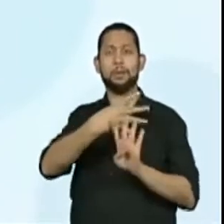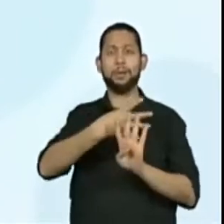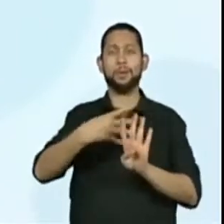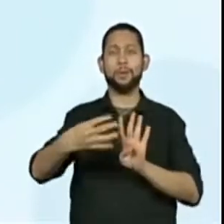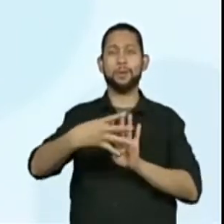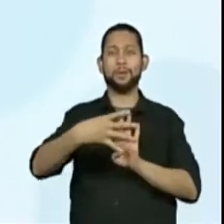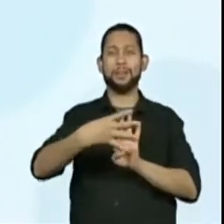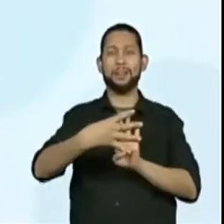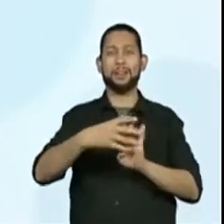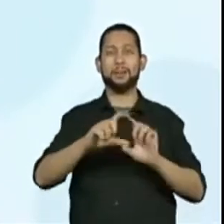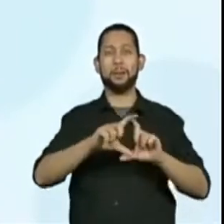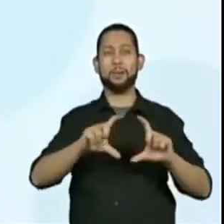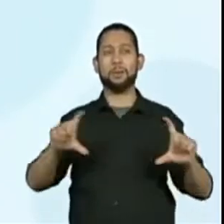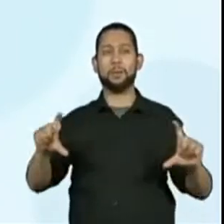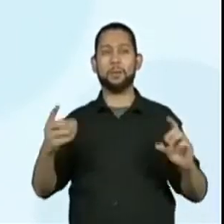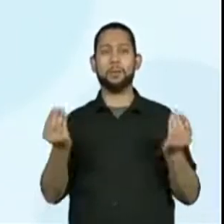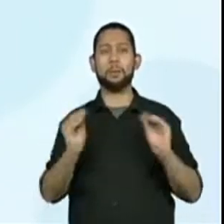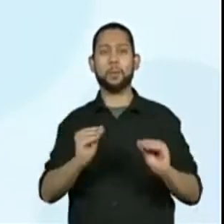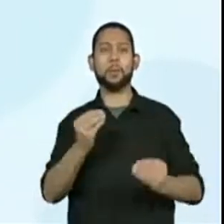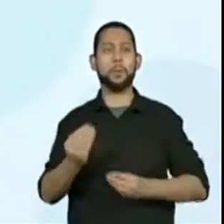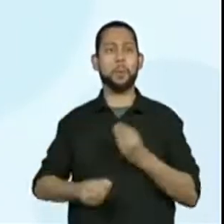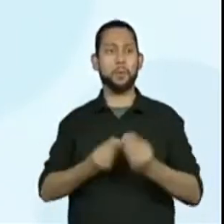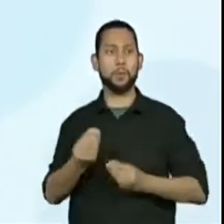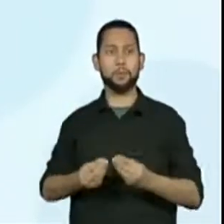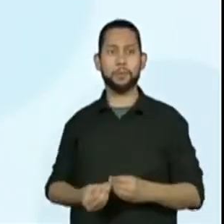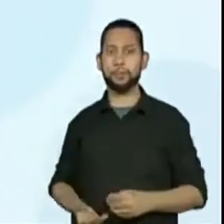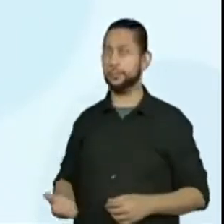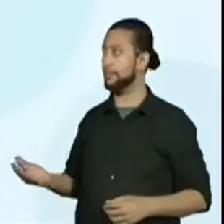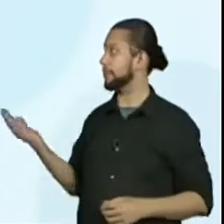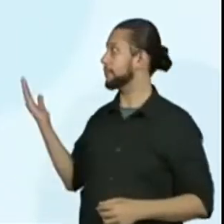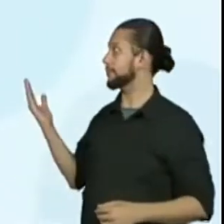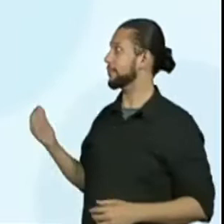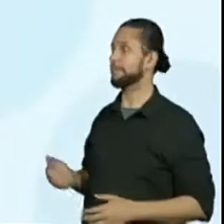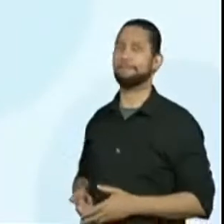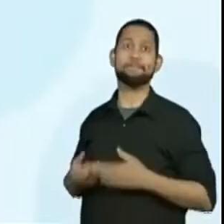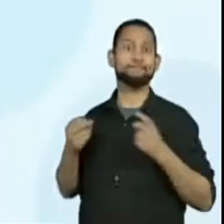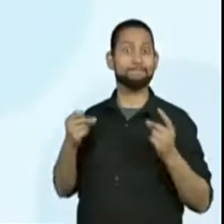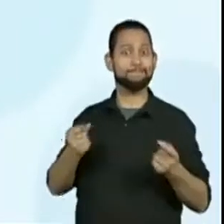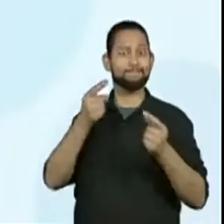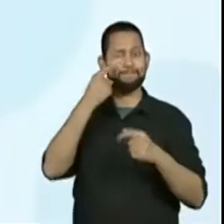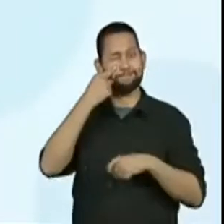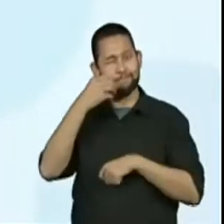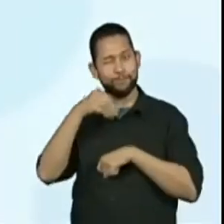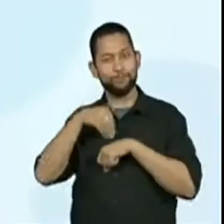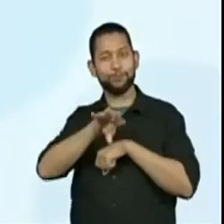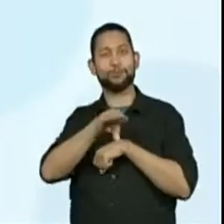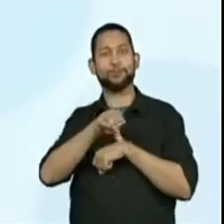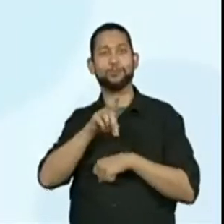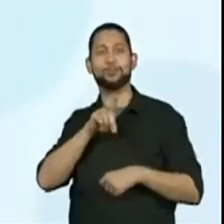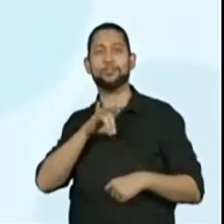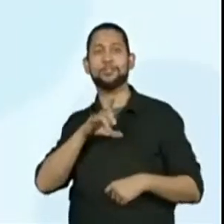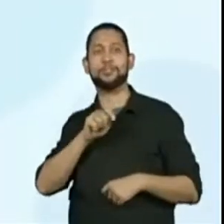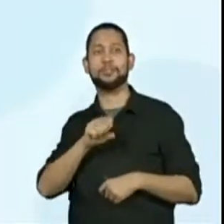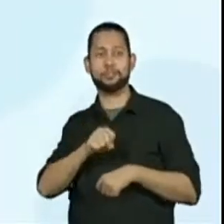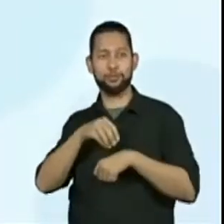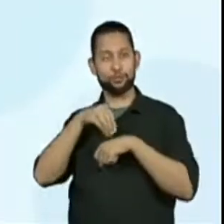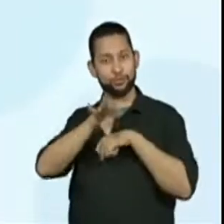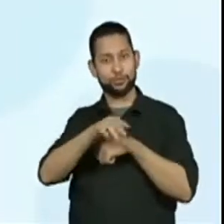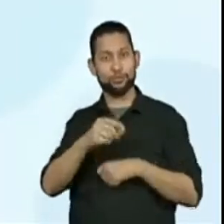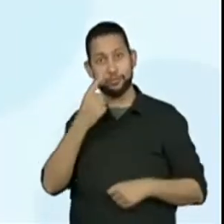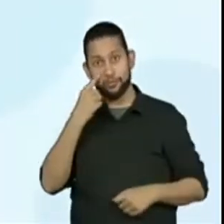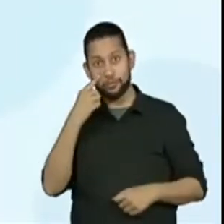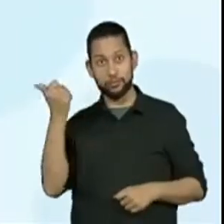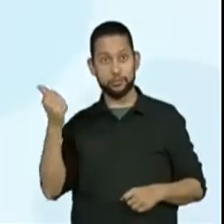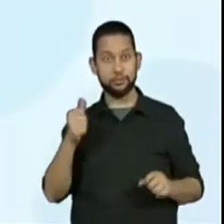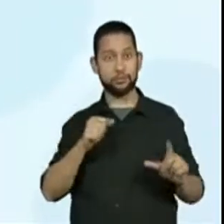Pode passar, oráculo. Aí, tem uma malha quadriculada.